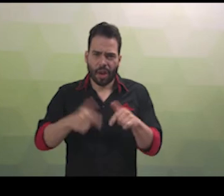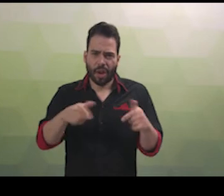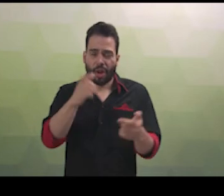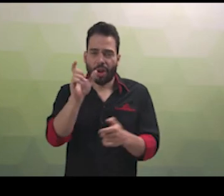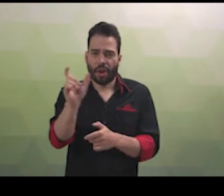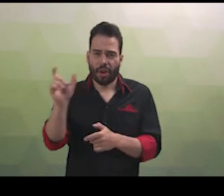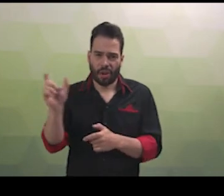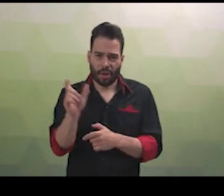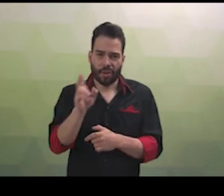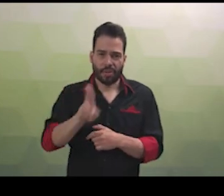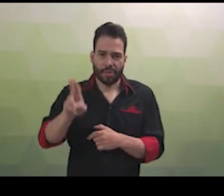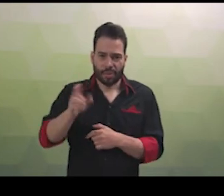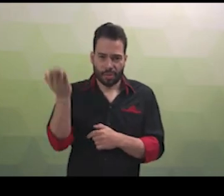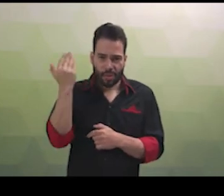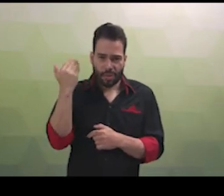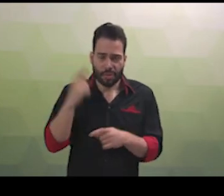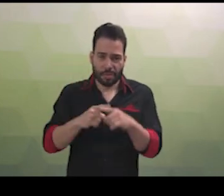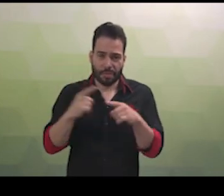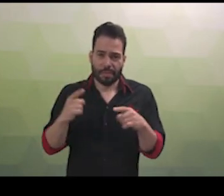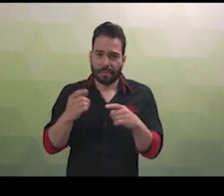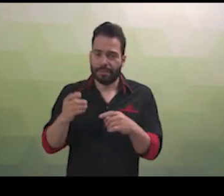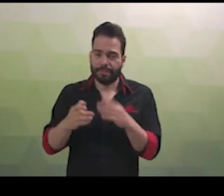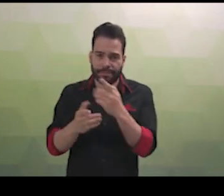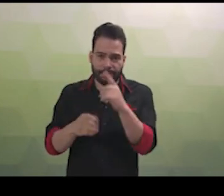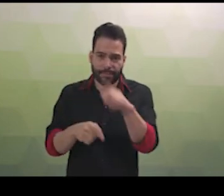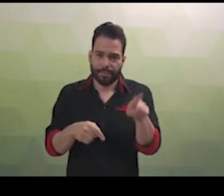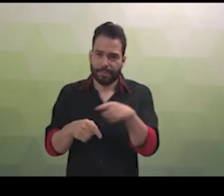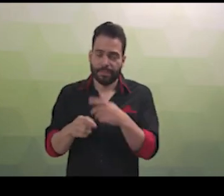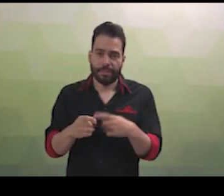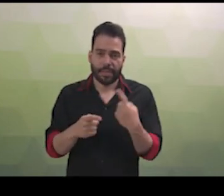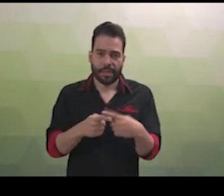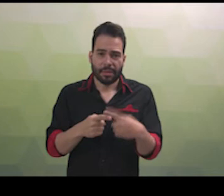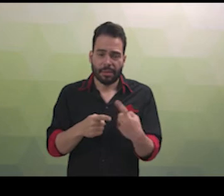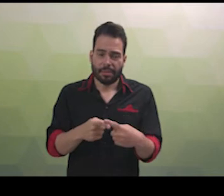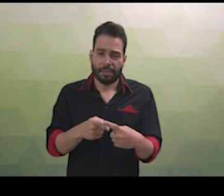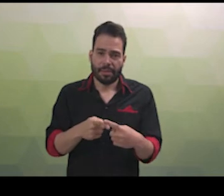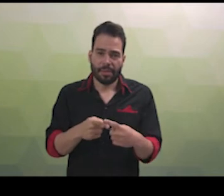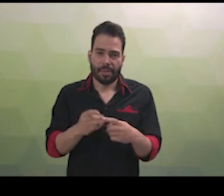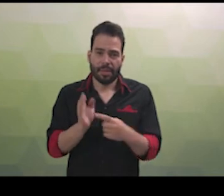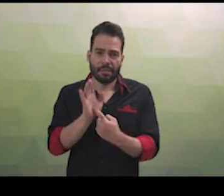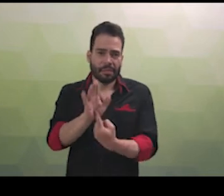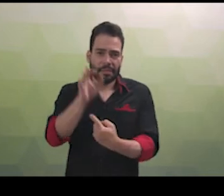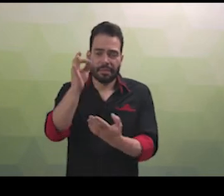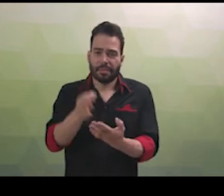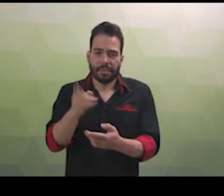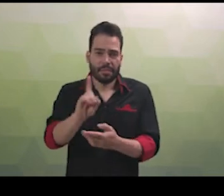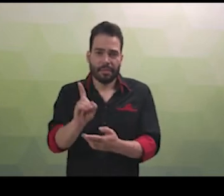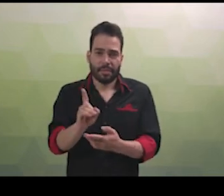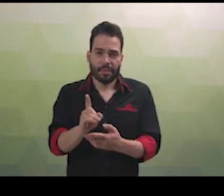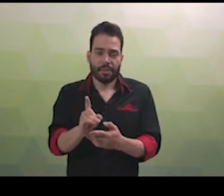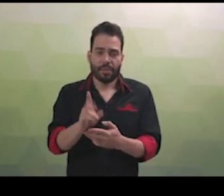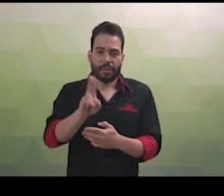Outros termos já foram usados, mas não são mais por não contemplar de maneira completa e correta o que quer